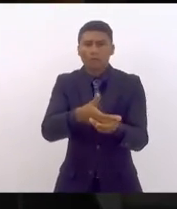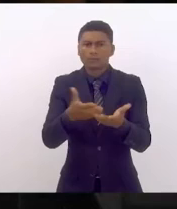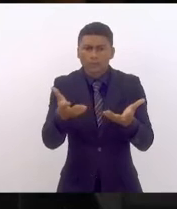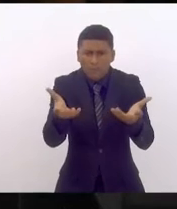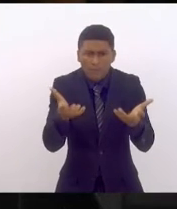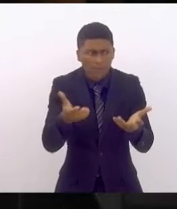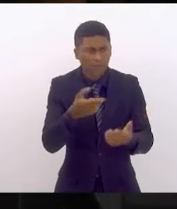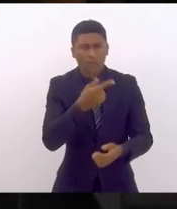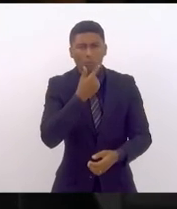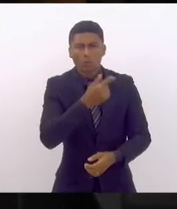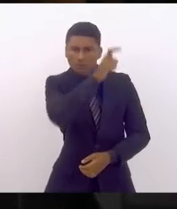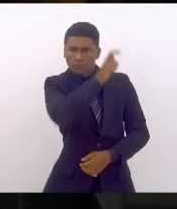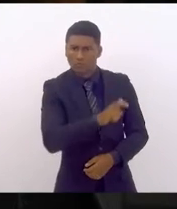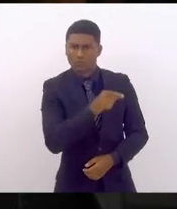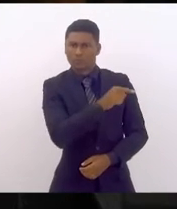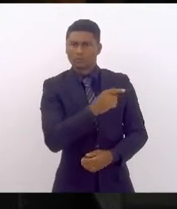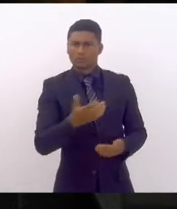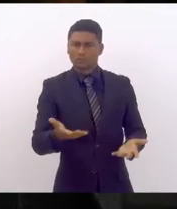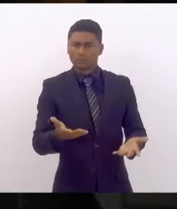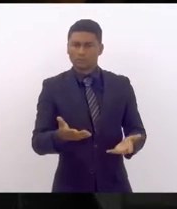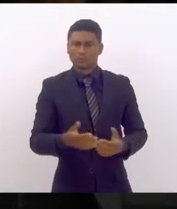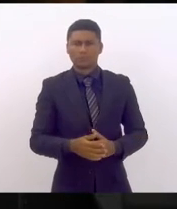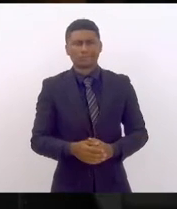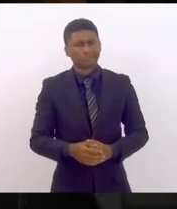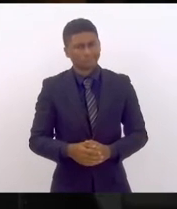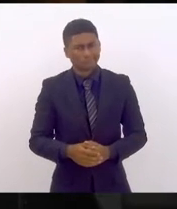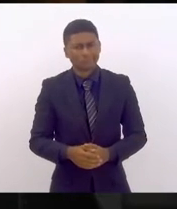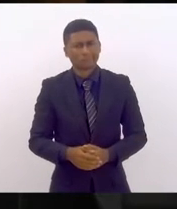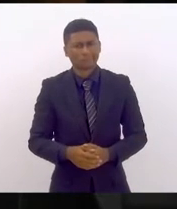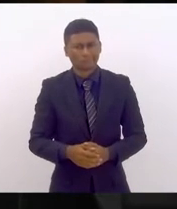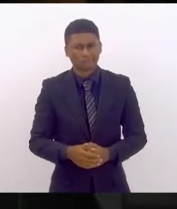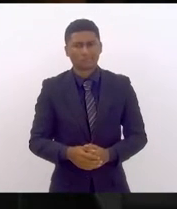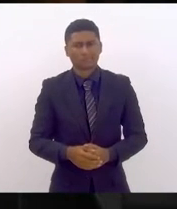tudo que aconteceu e tudo que já foi demonstrado